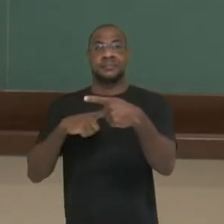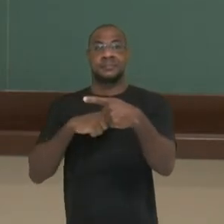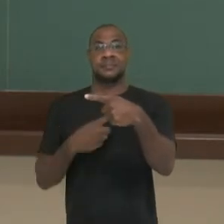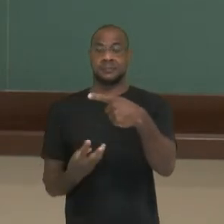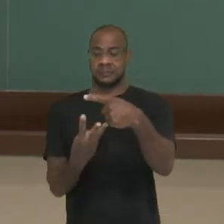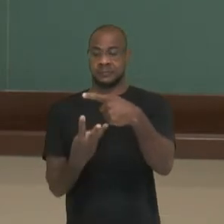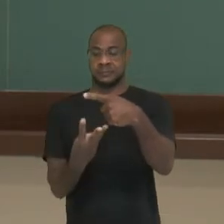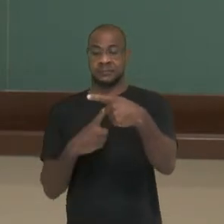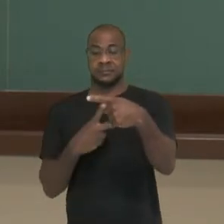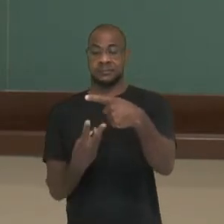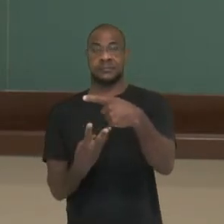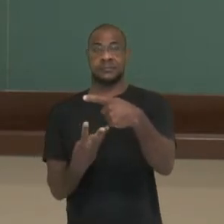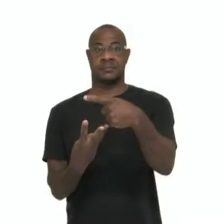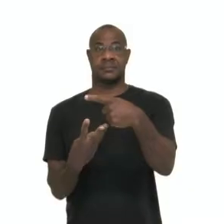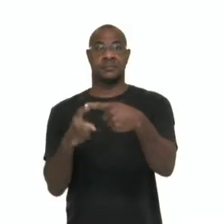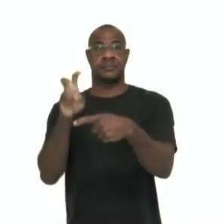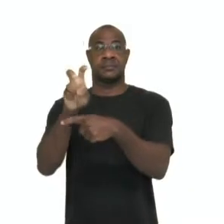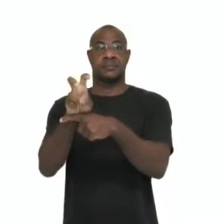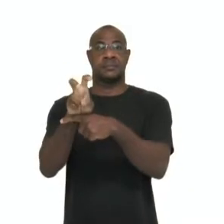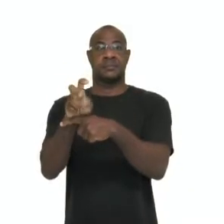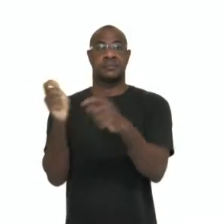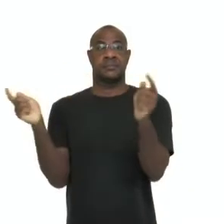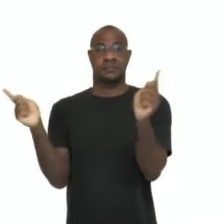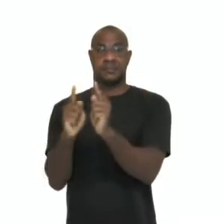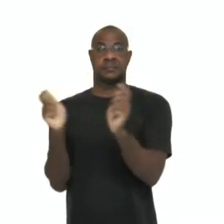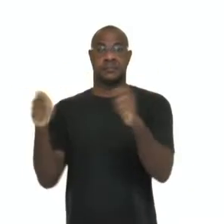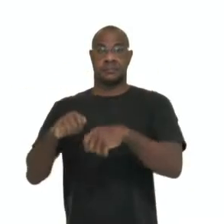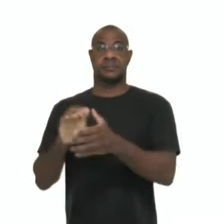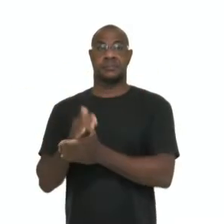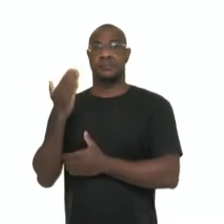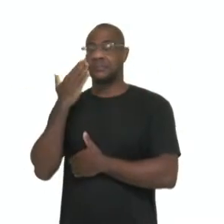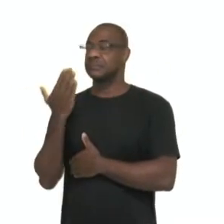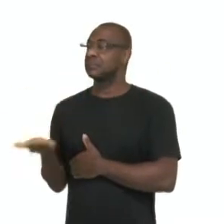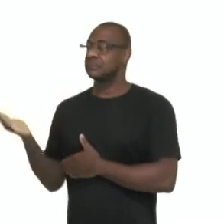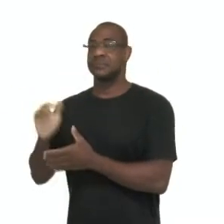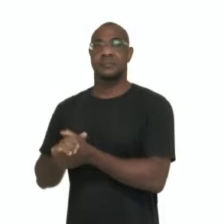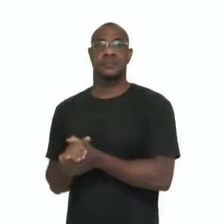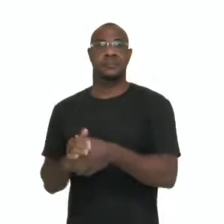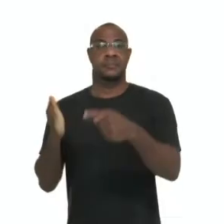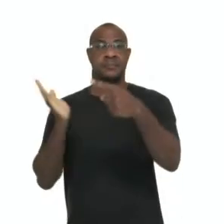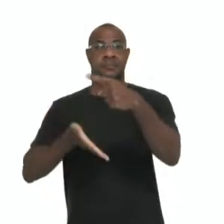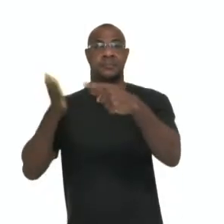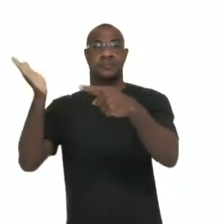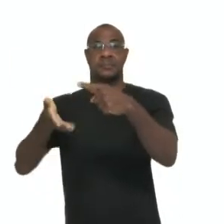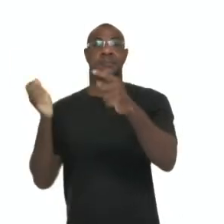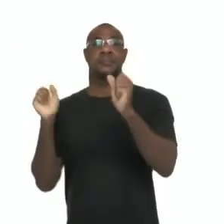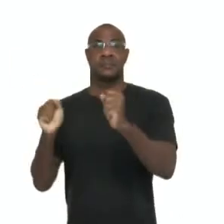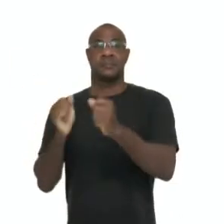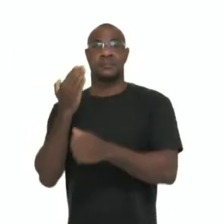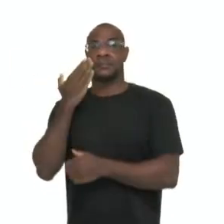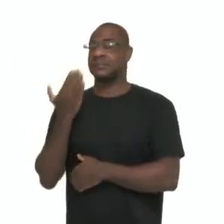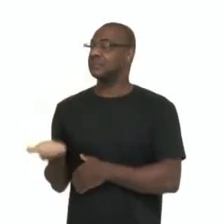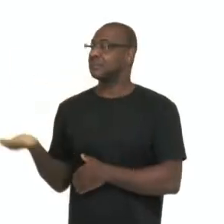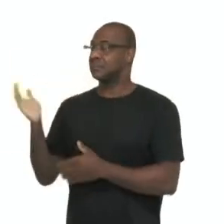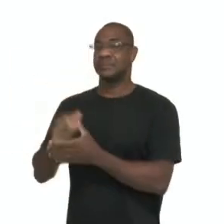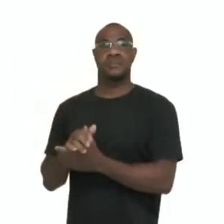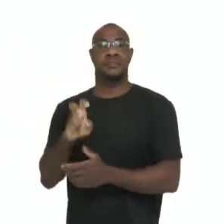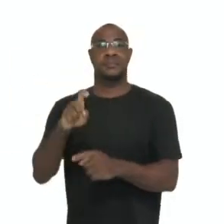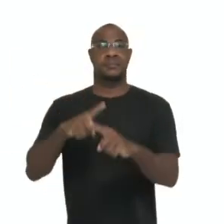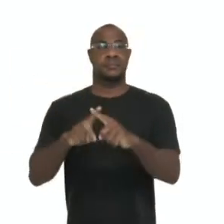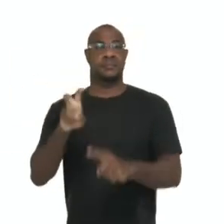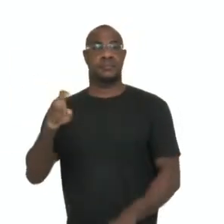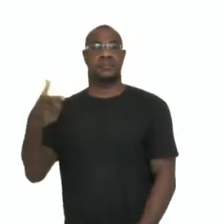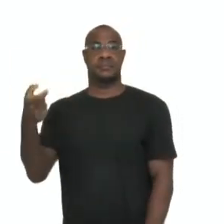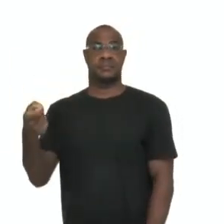fatorial 3. Aí eu posso simplificar, ficando com 5 vezes 4, 20, e o fatorial de 2